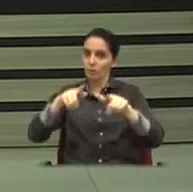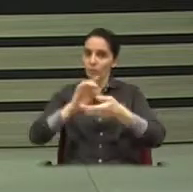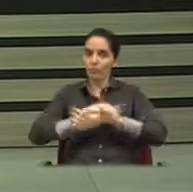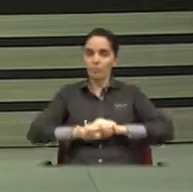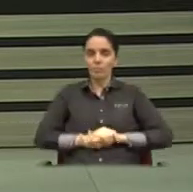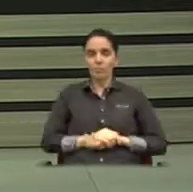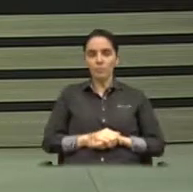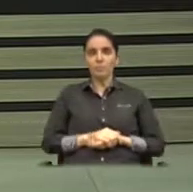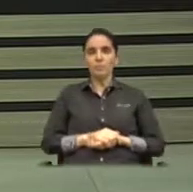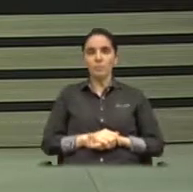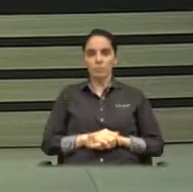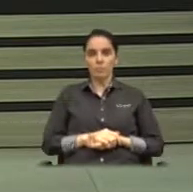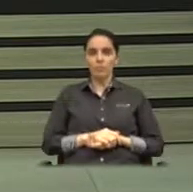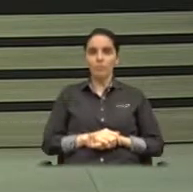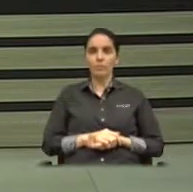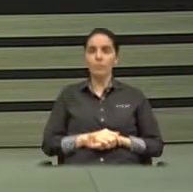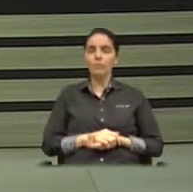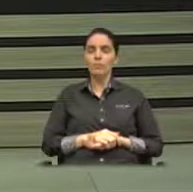impugnar?